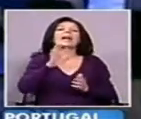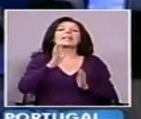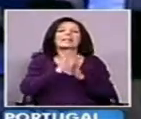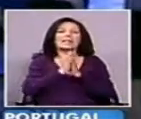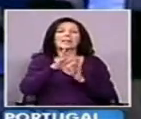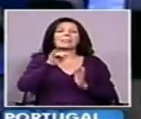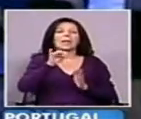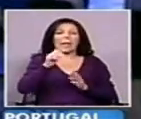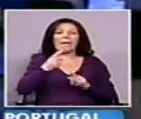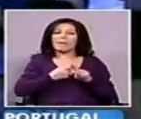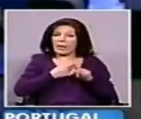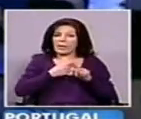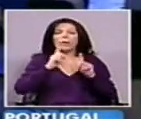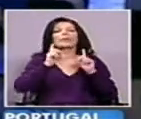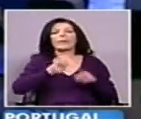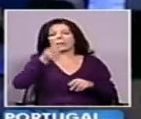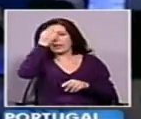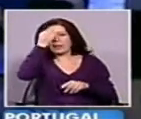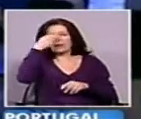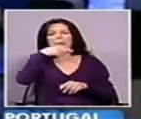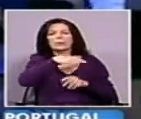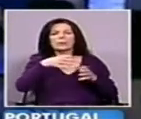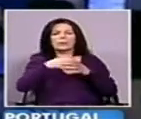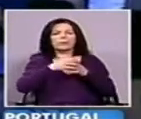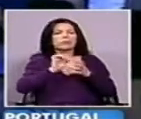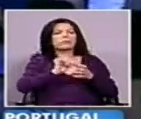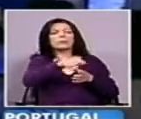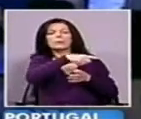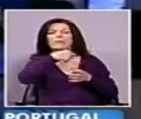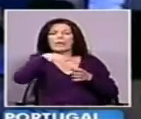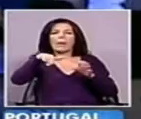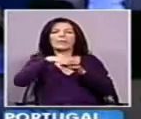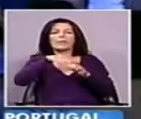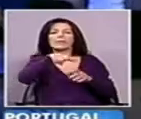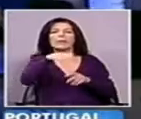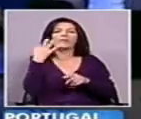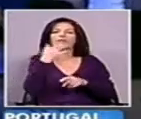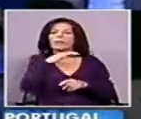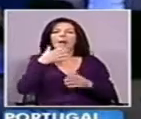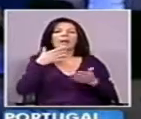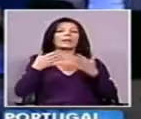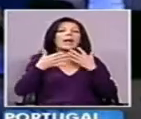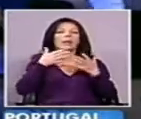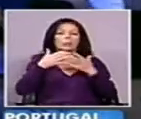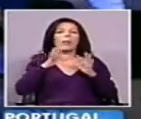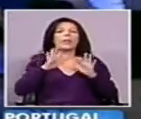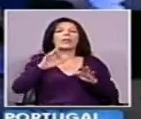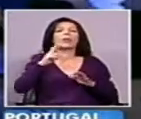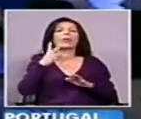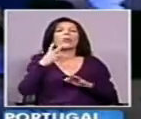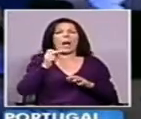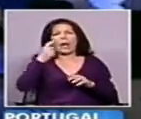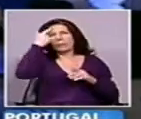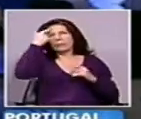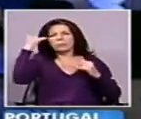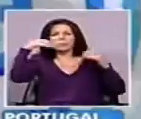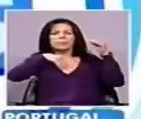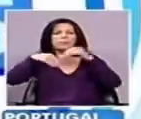Em Santa Maria da Feira já começaram os ensaios das comunidades que vão participar no Festival de Teatro de Rua